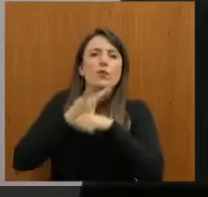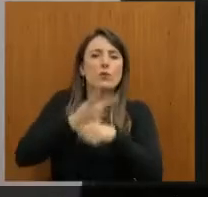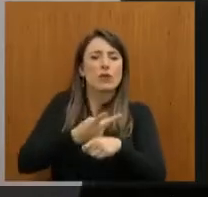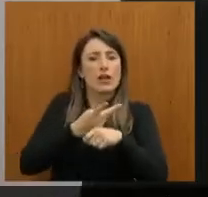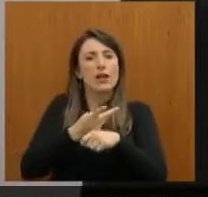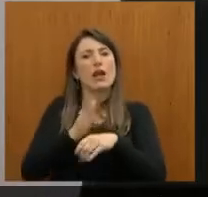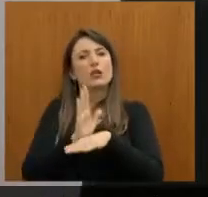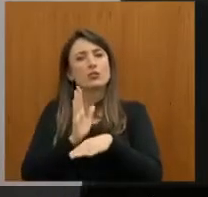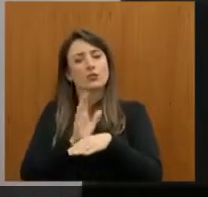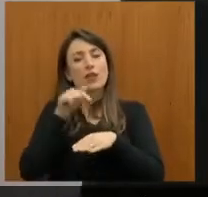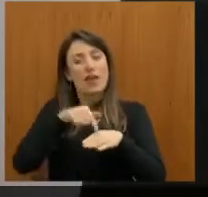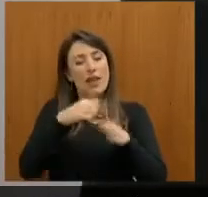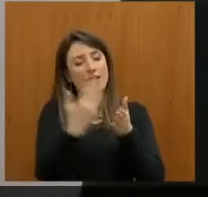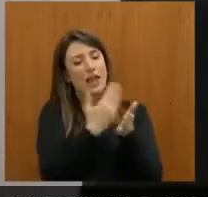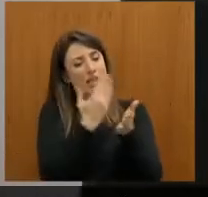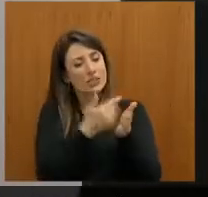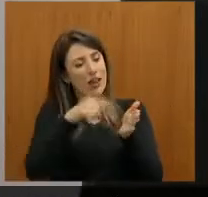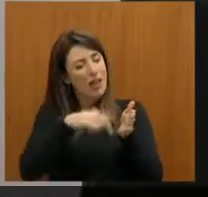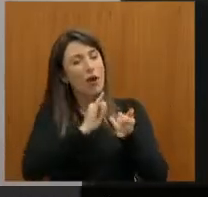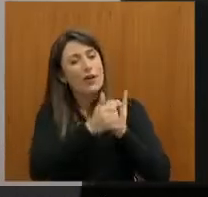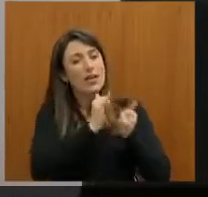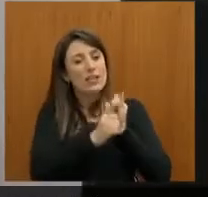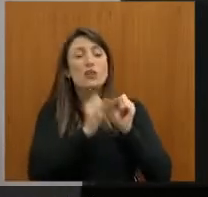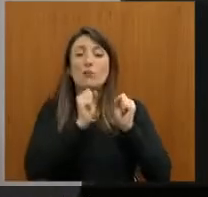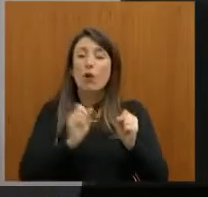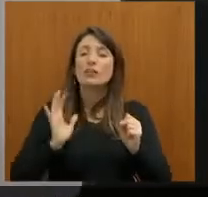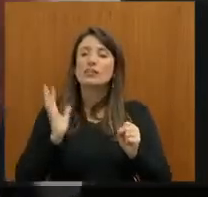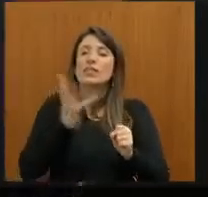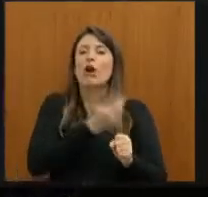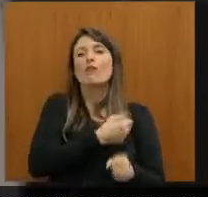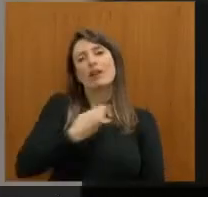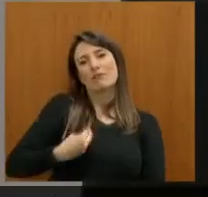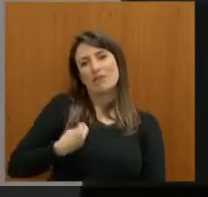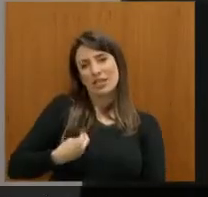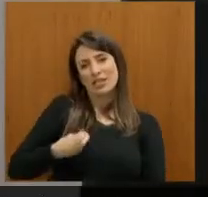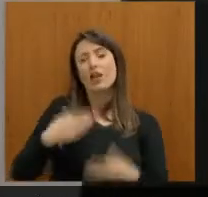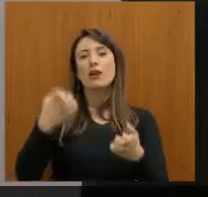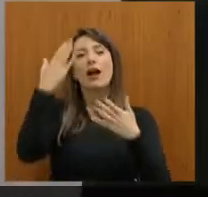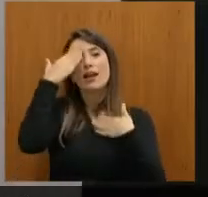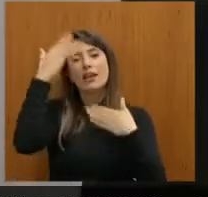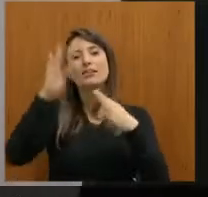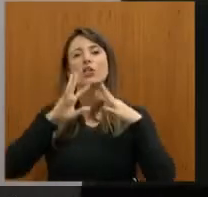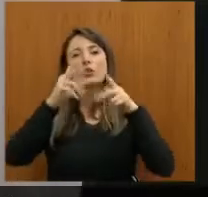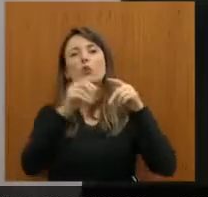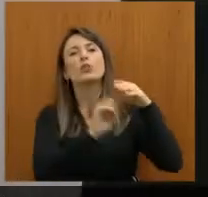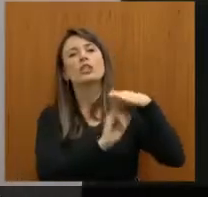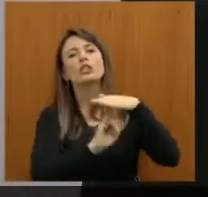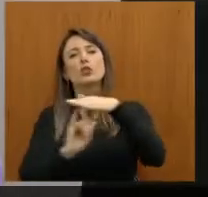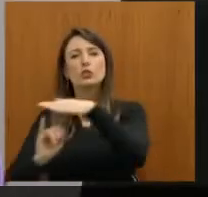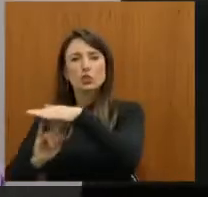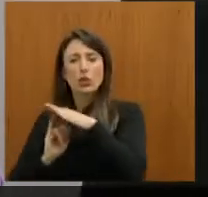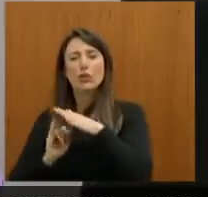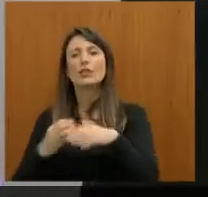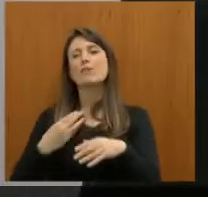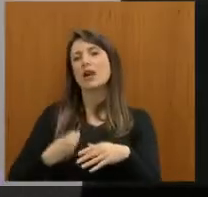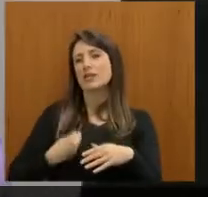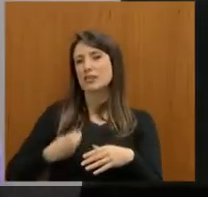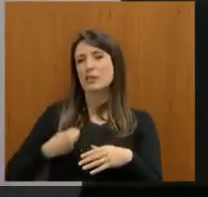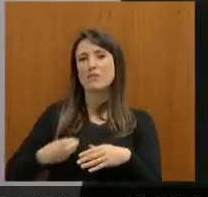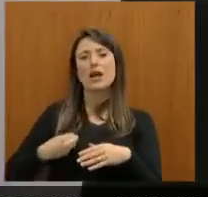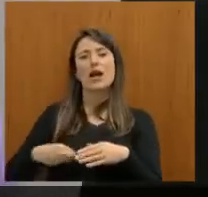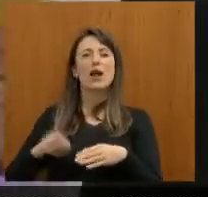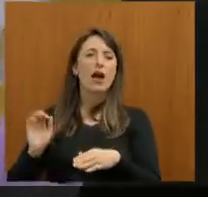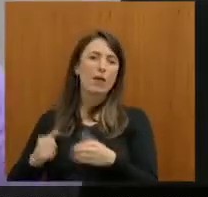para agradecer a todas as instituições que fizeram presentes que participaram ativamente na elaboração